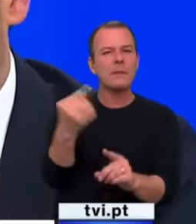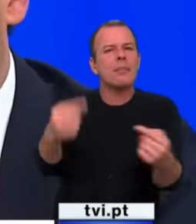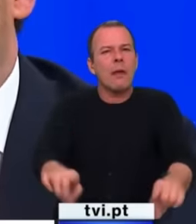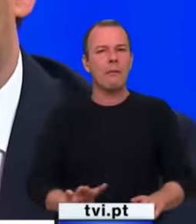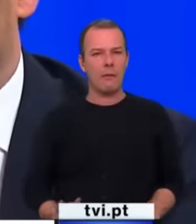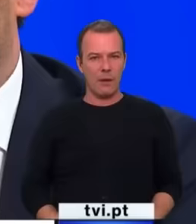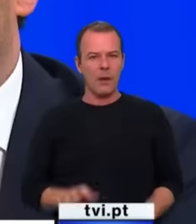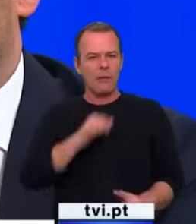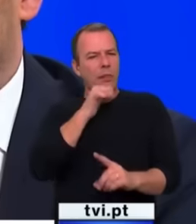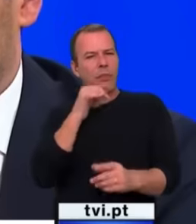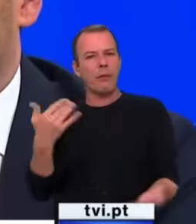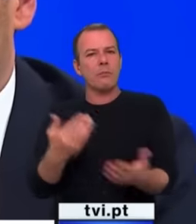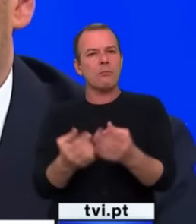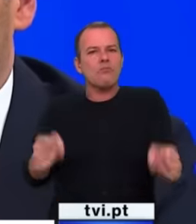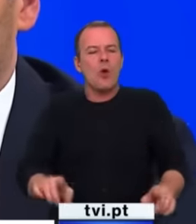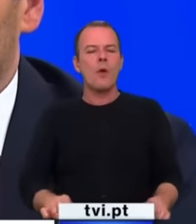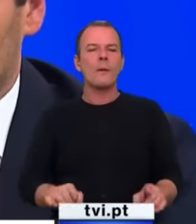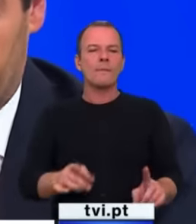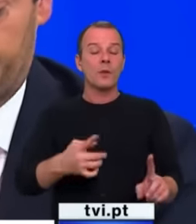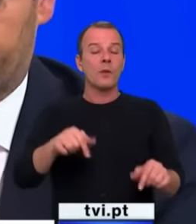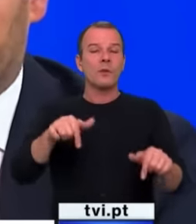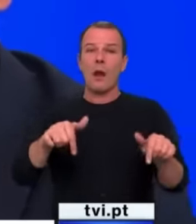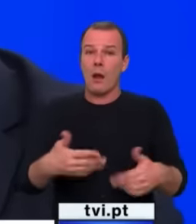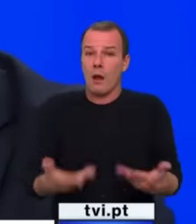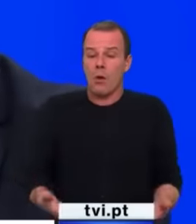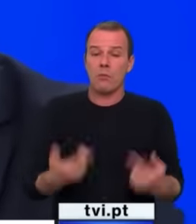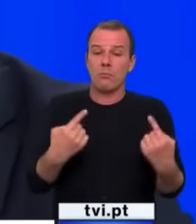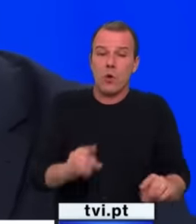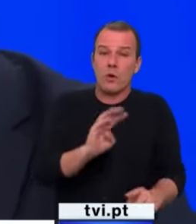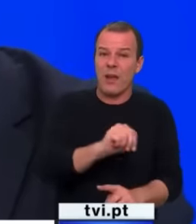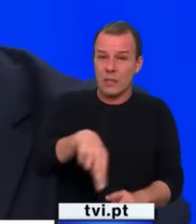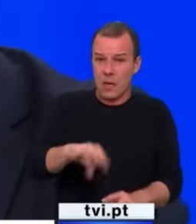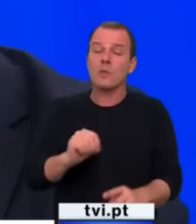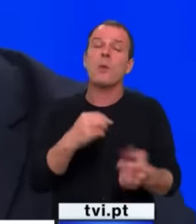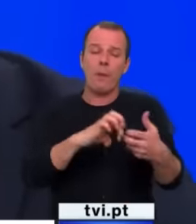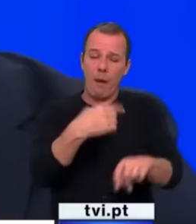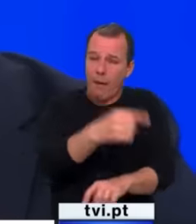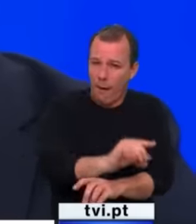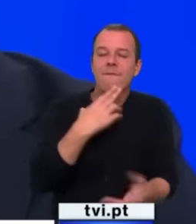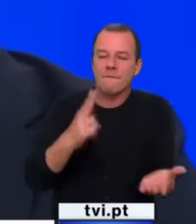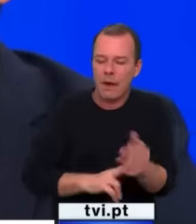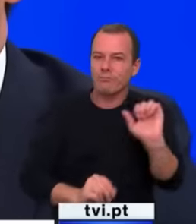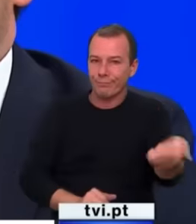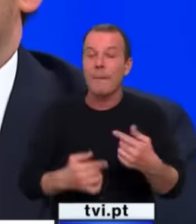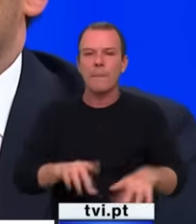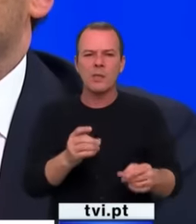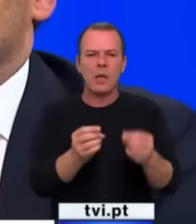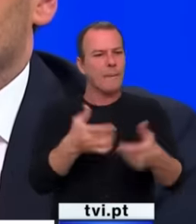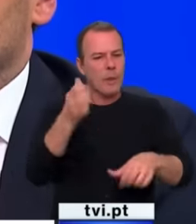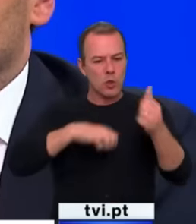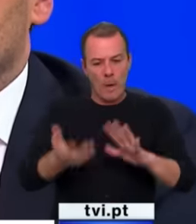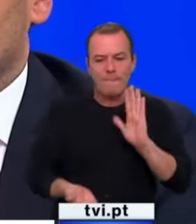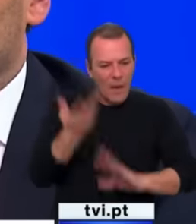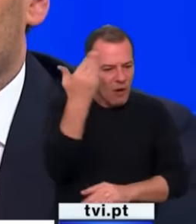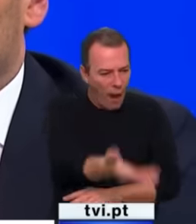que nós sempre tivemos. O Partido Socialista tem. Nós temos hoje um SNS, obviamente, com problemas, mas temos um SNS que produz mais cirurgias,